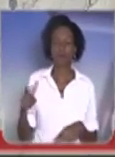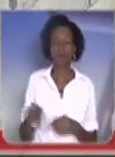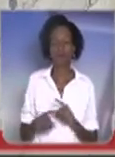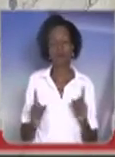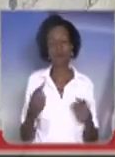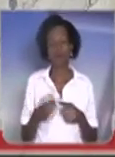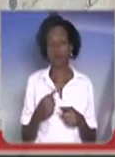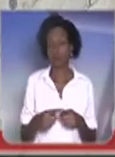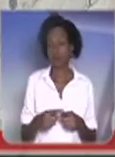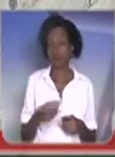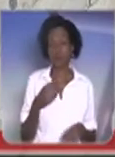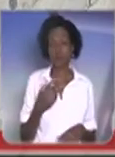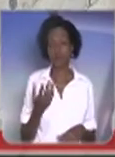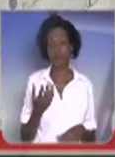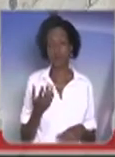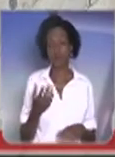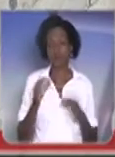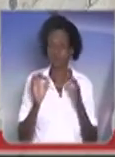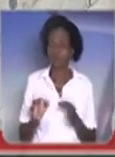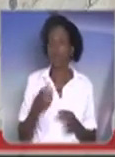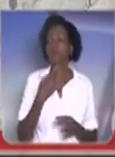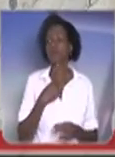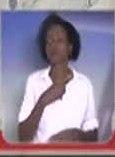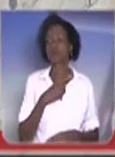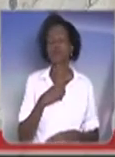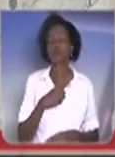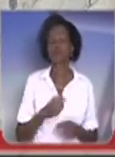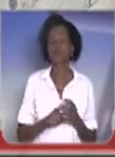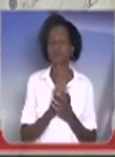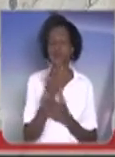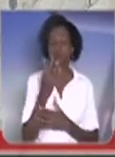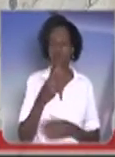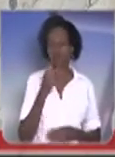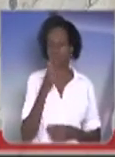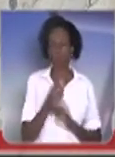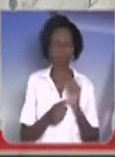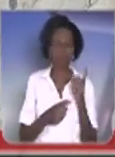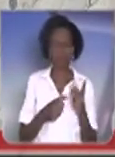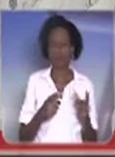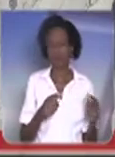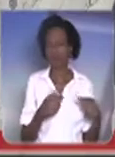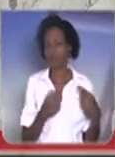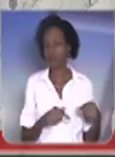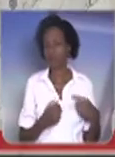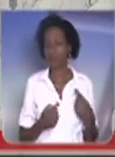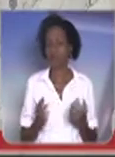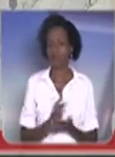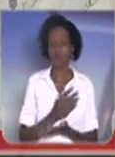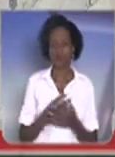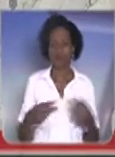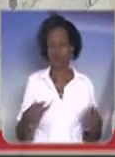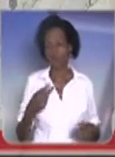nós somos assim, nós queremos o certo. Muitas vezes aqui fui até criticado por algumas posturas que eu tive, que eu